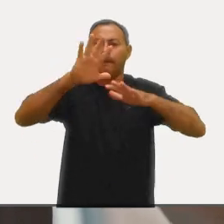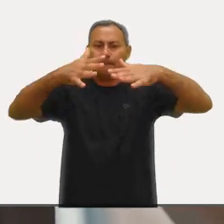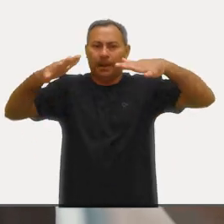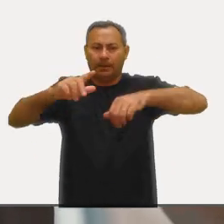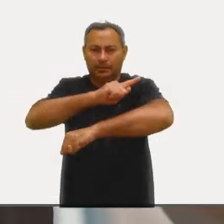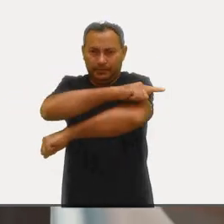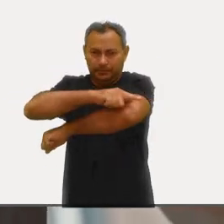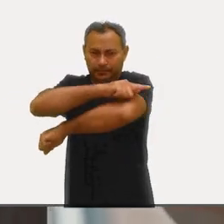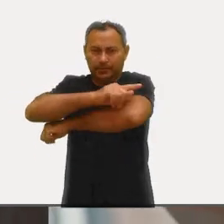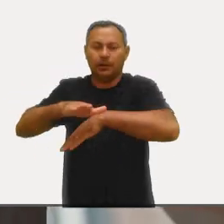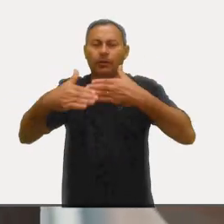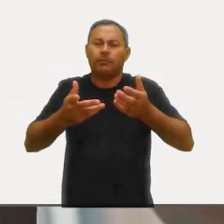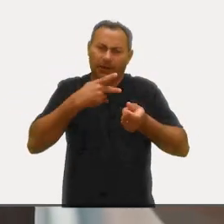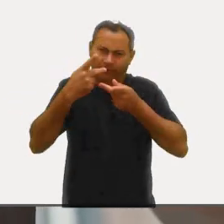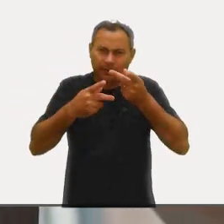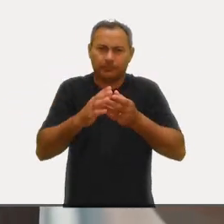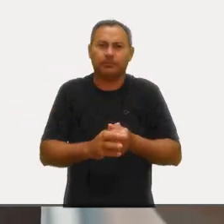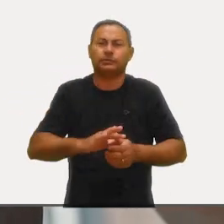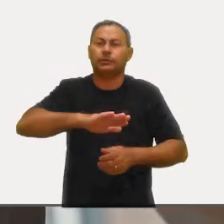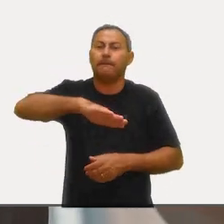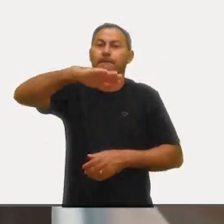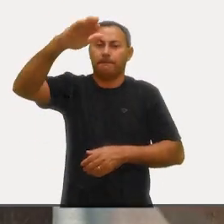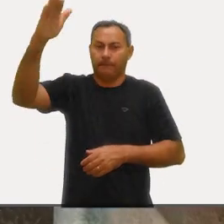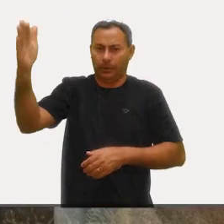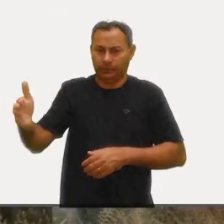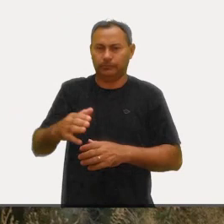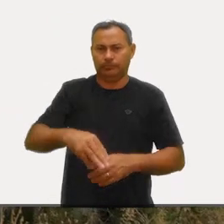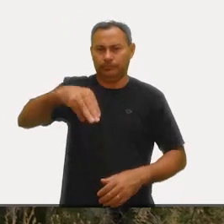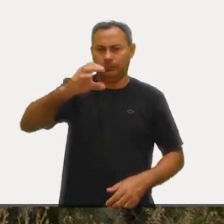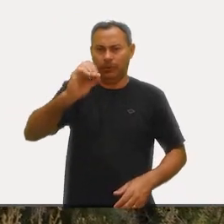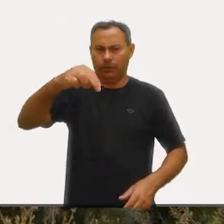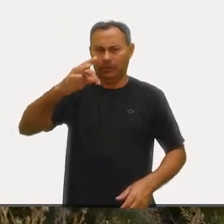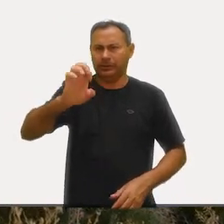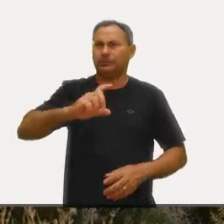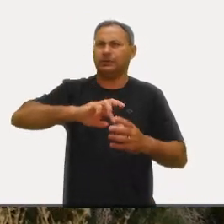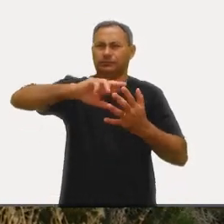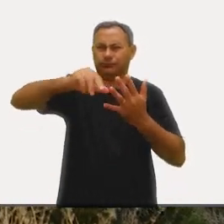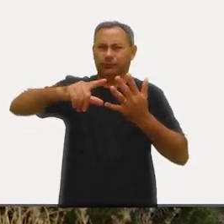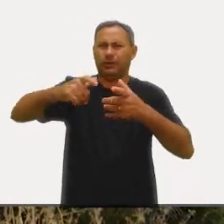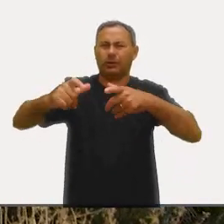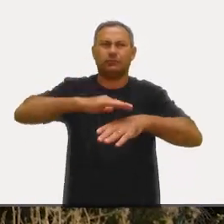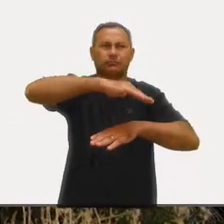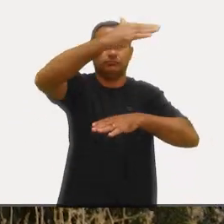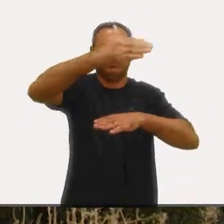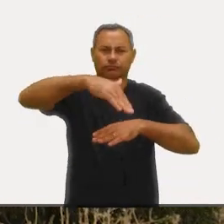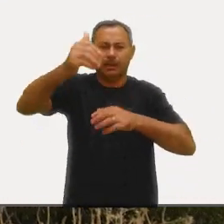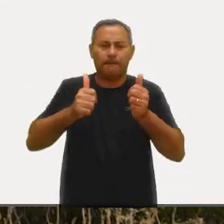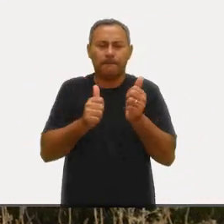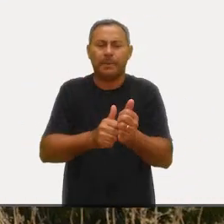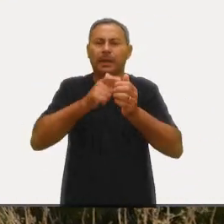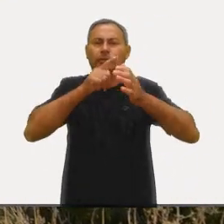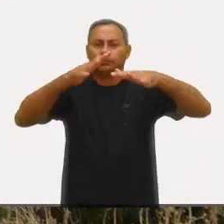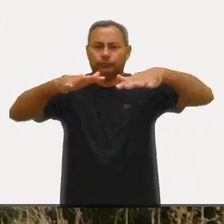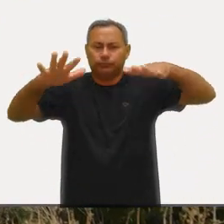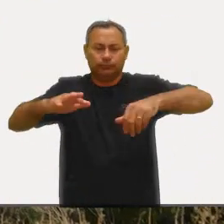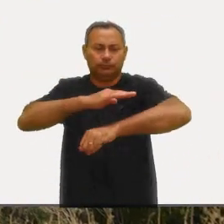da Galileia, aos quais chamamos apenas de monte. Na verdade, são várias elevações de terra a partir das